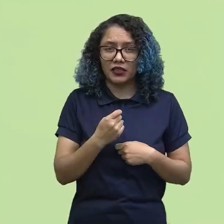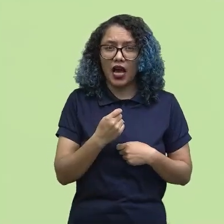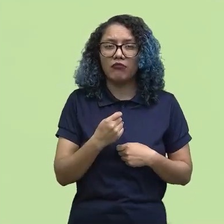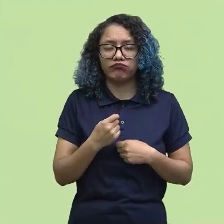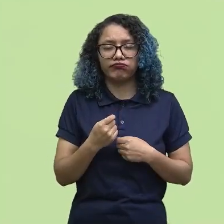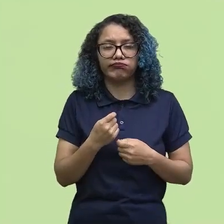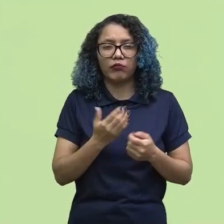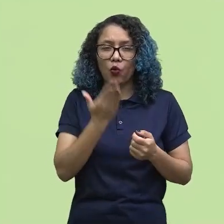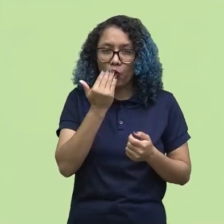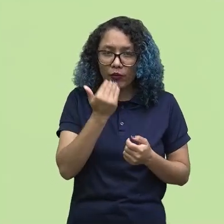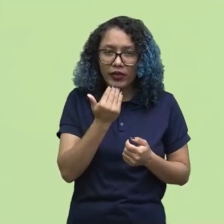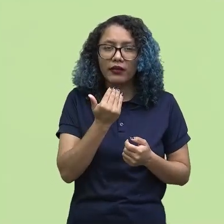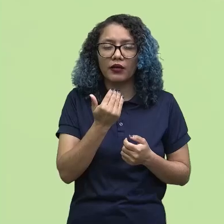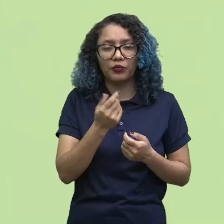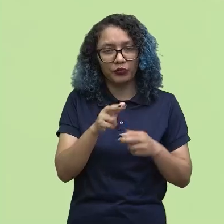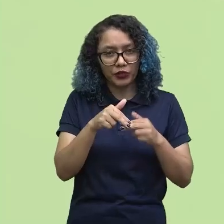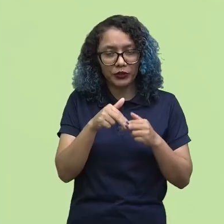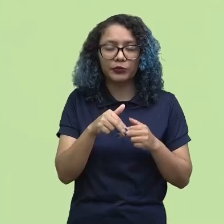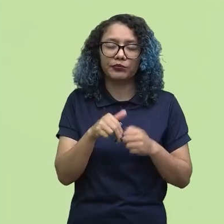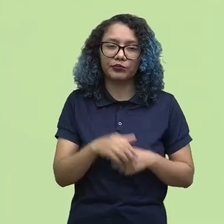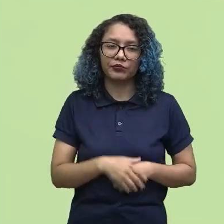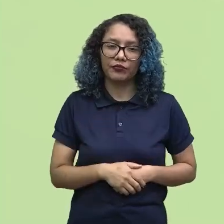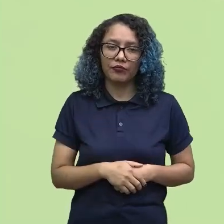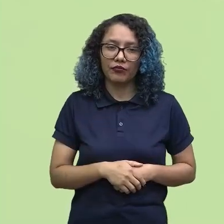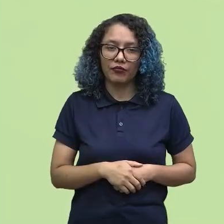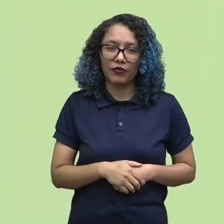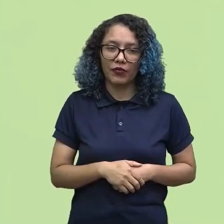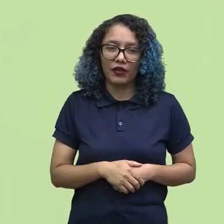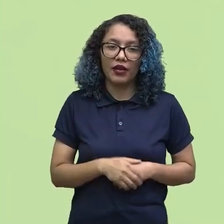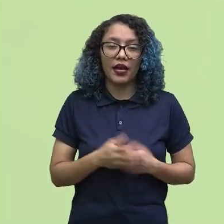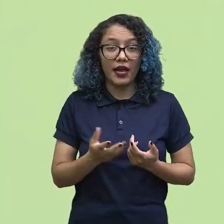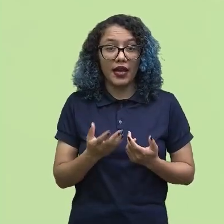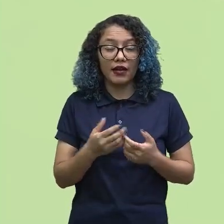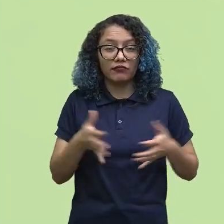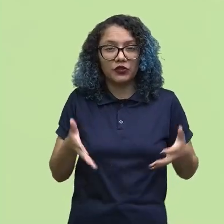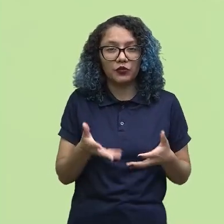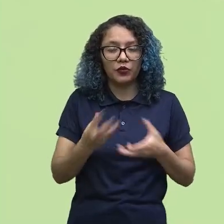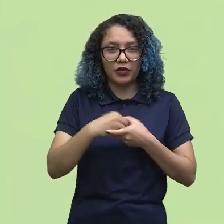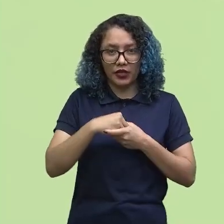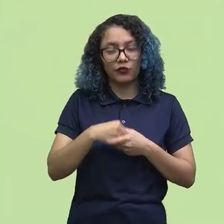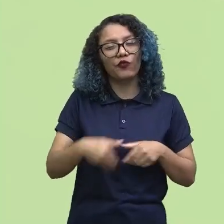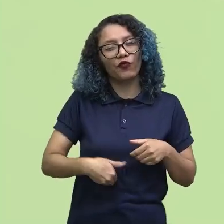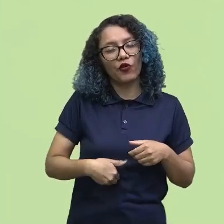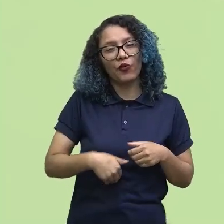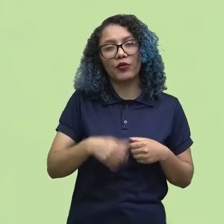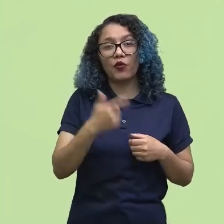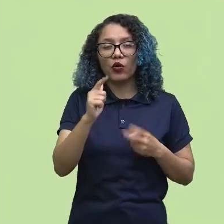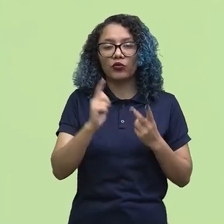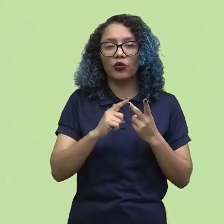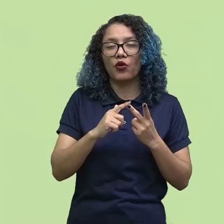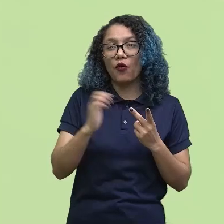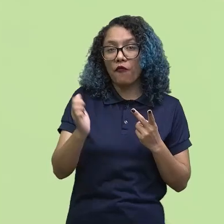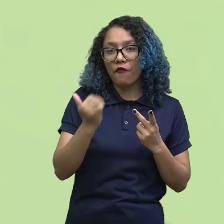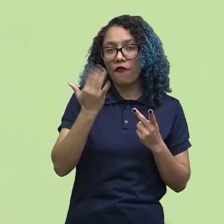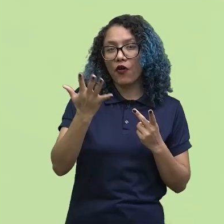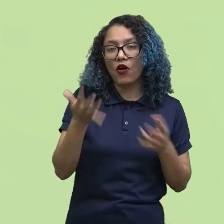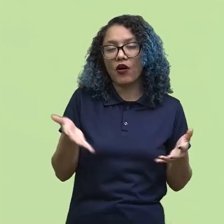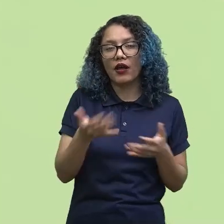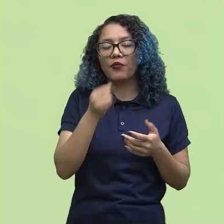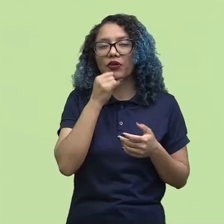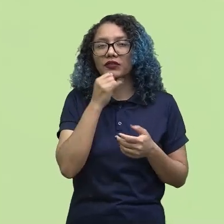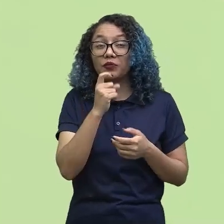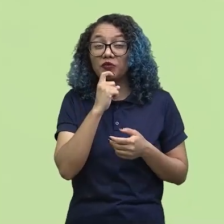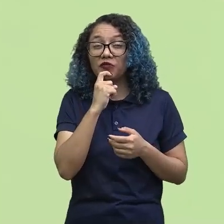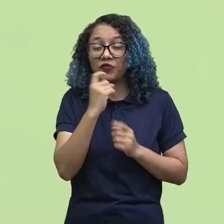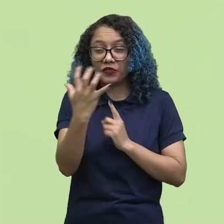você precisa se alimentar, certo? A fome é um estímulo interno. Os estímulos externos que a gente pode perceber, né, são, por exemplo, o